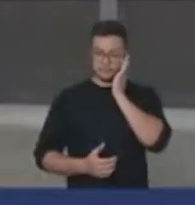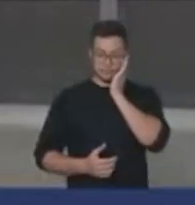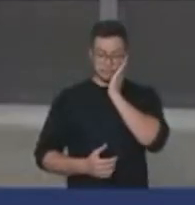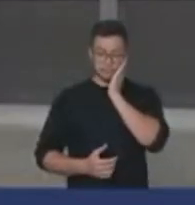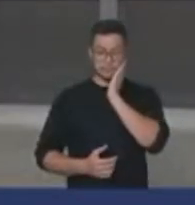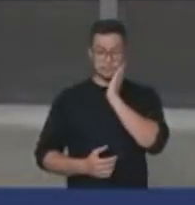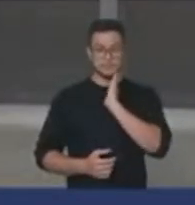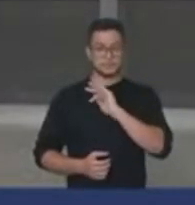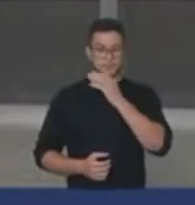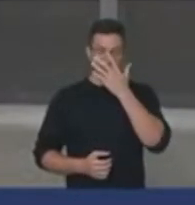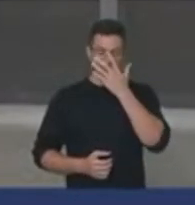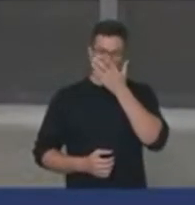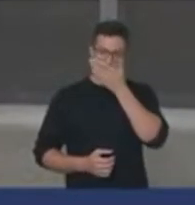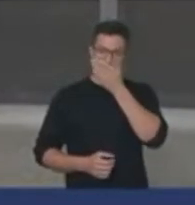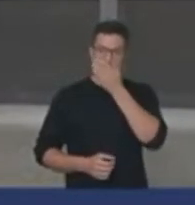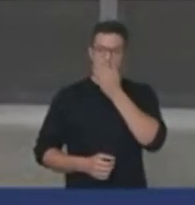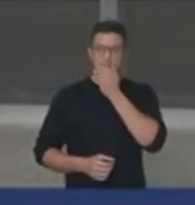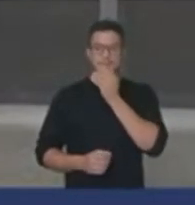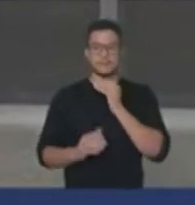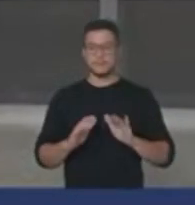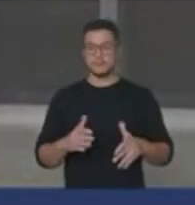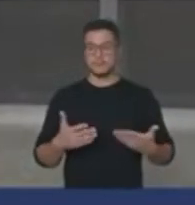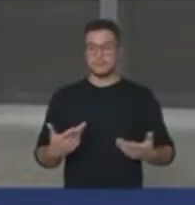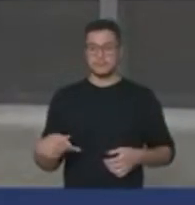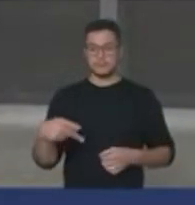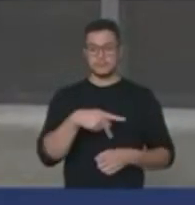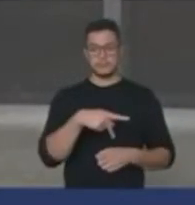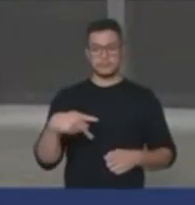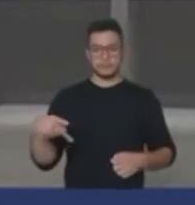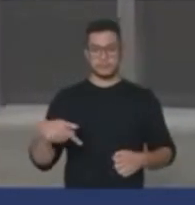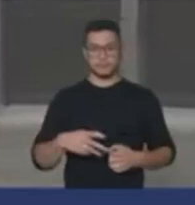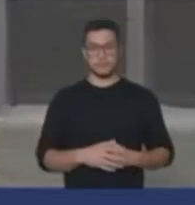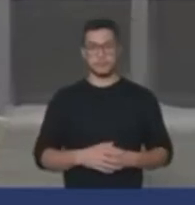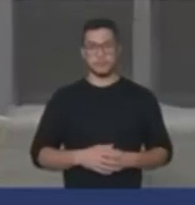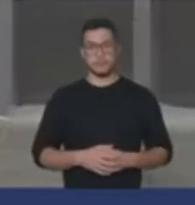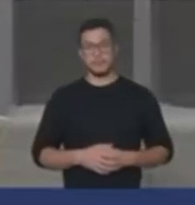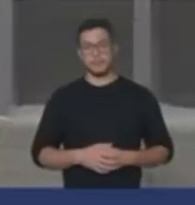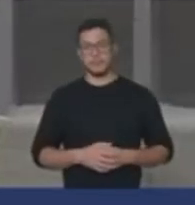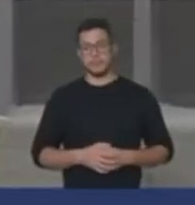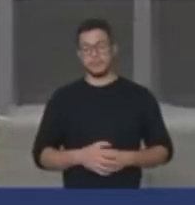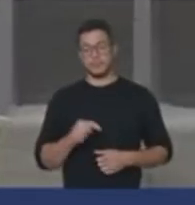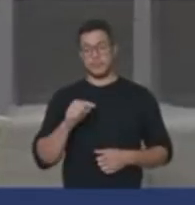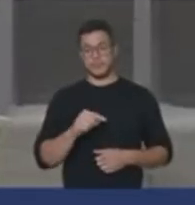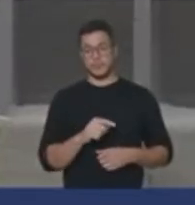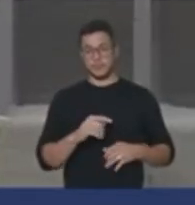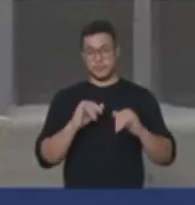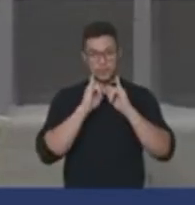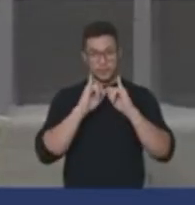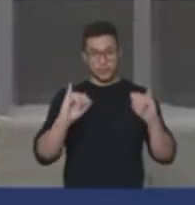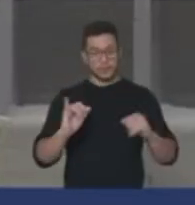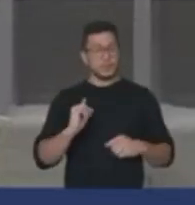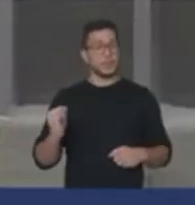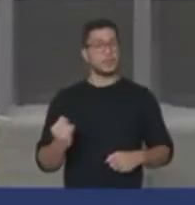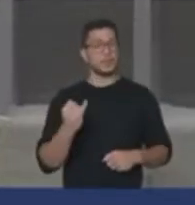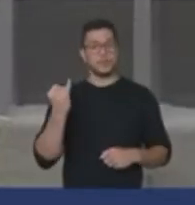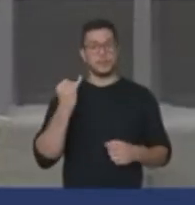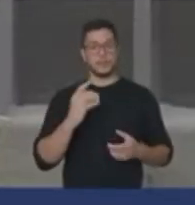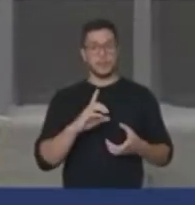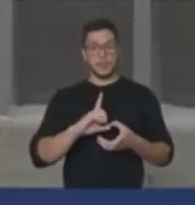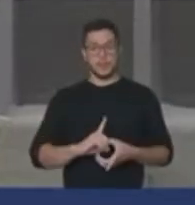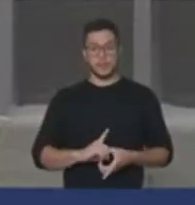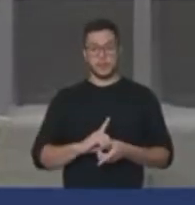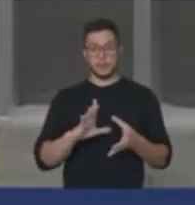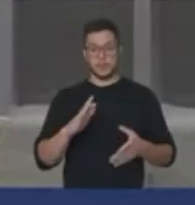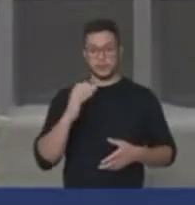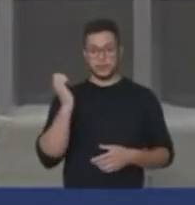Presidente, uma notícia que eu julgo fundamental para a democracia no Brasil. Acaba de ser